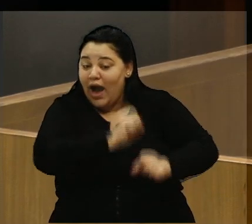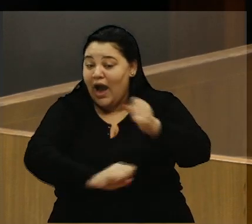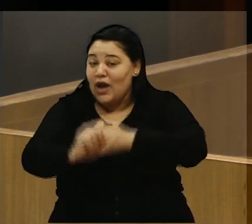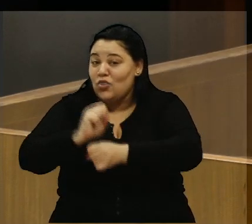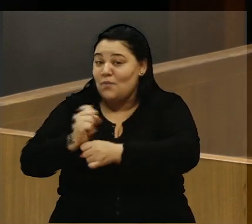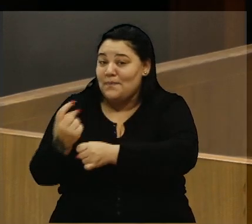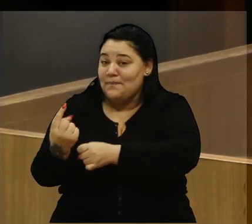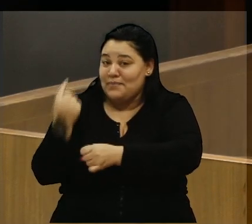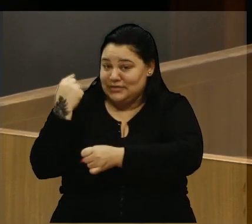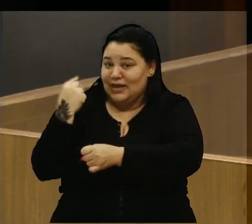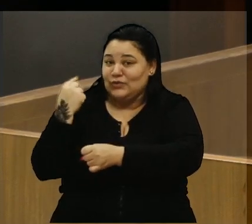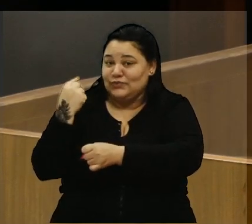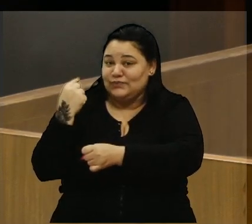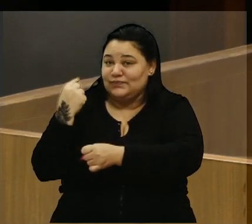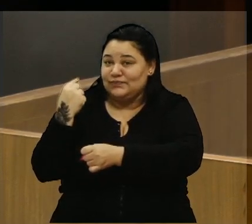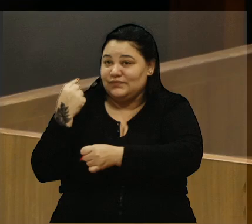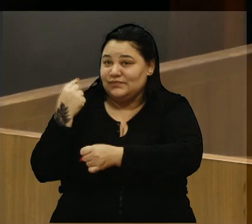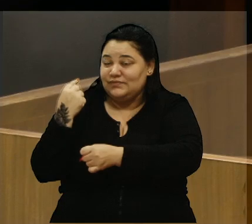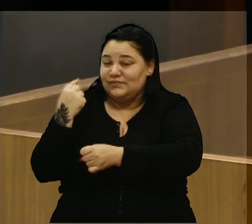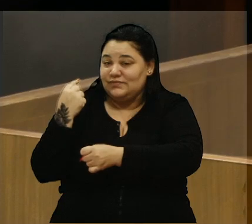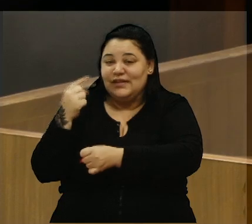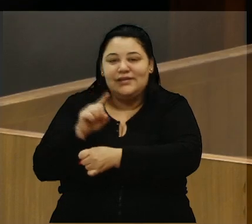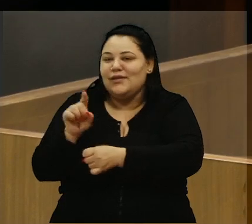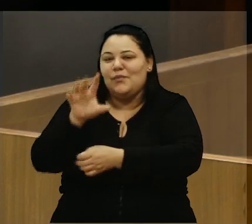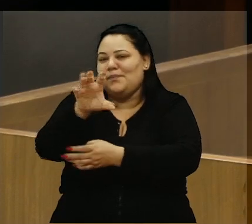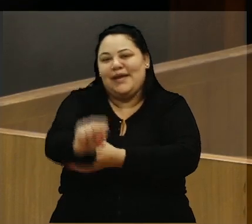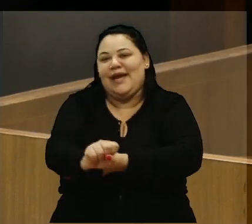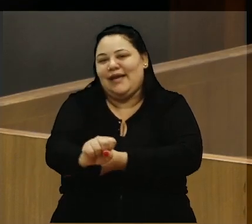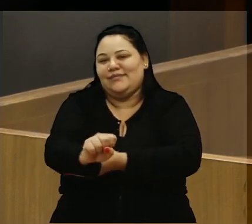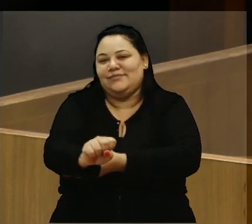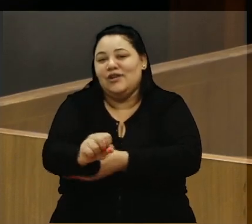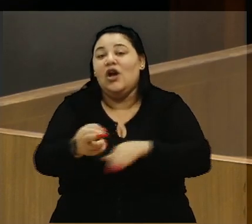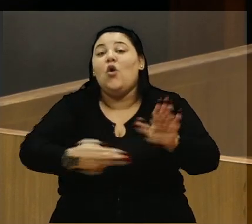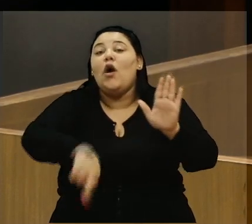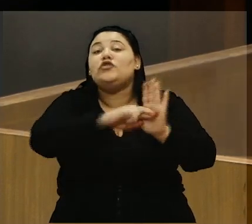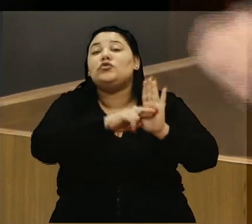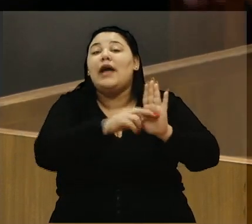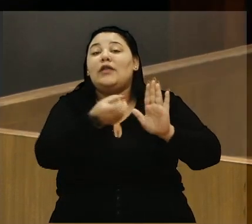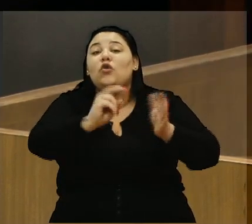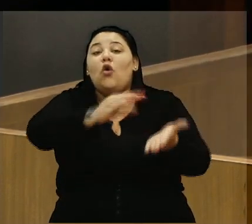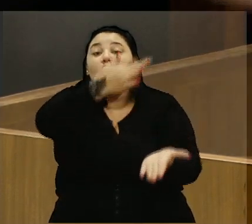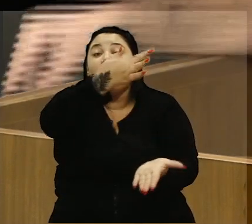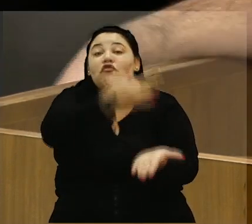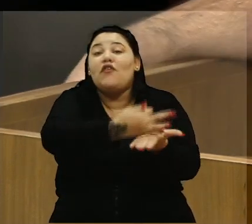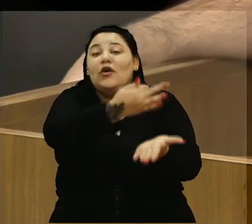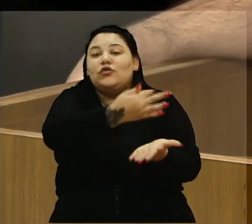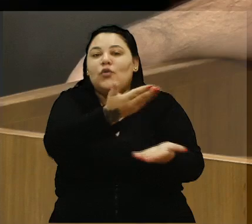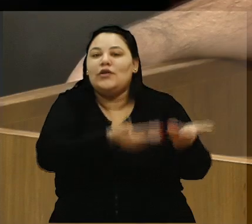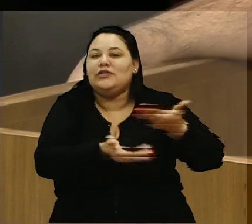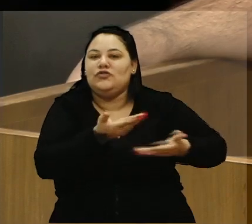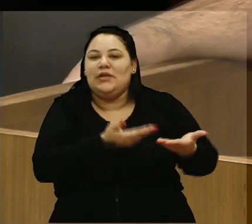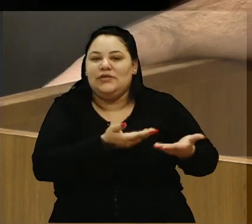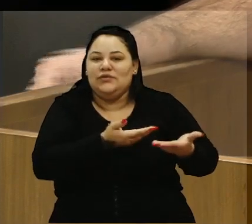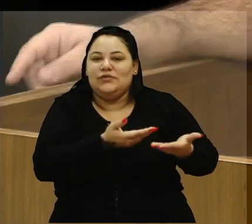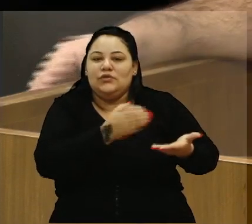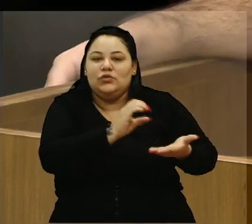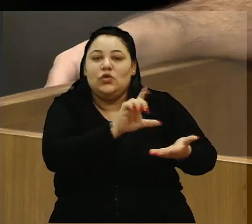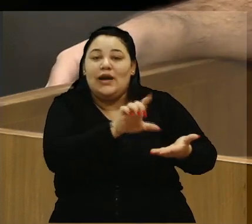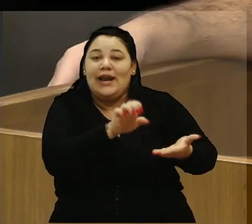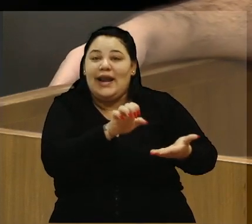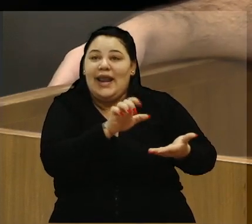passado, deixaram de retirar os exames ou faltaram as consultas no Cléria Manfro. Que